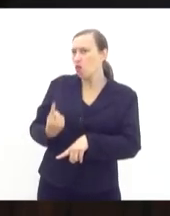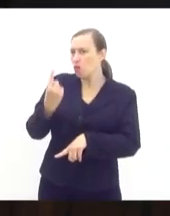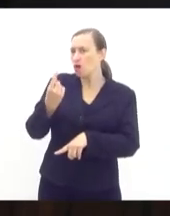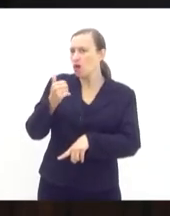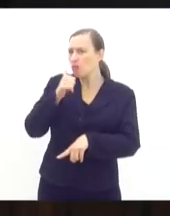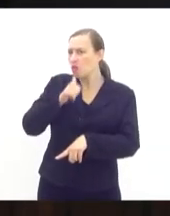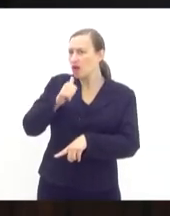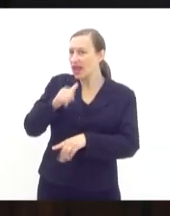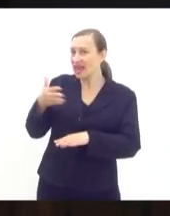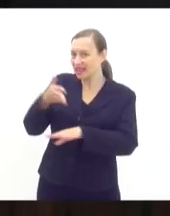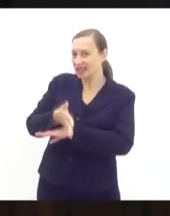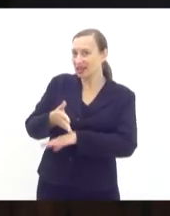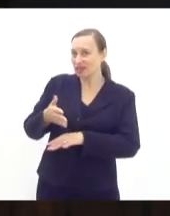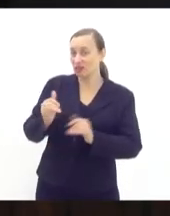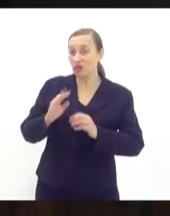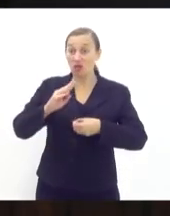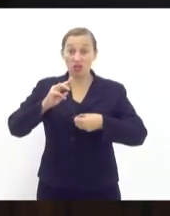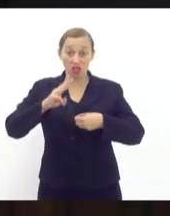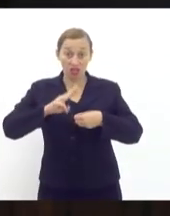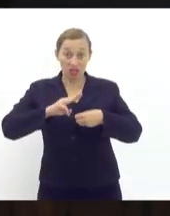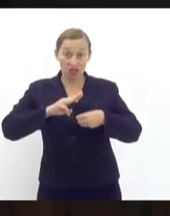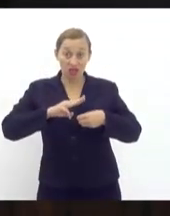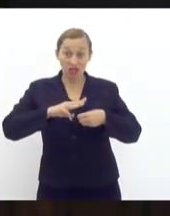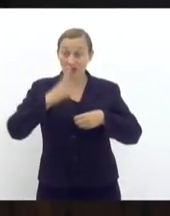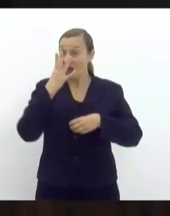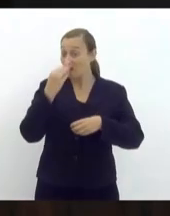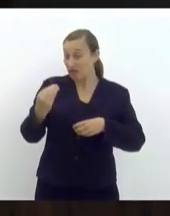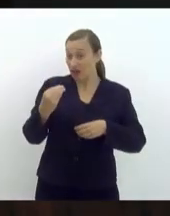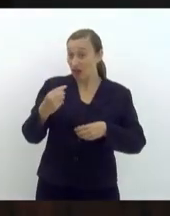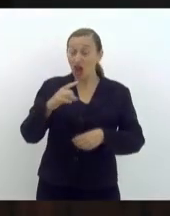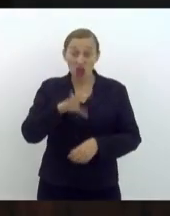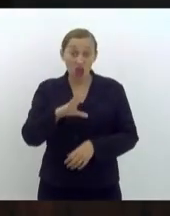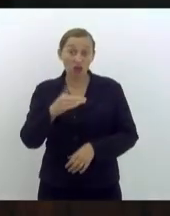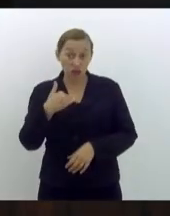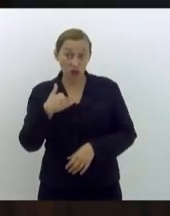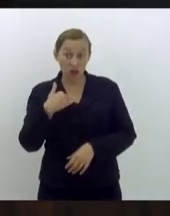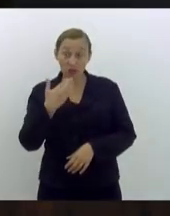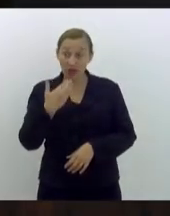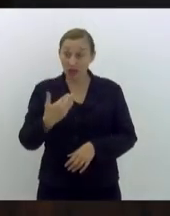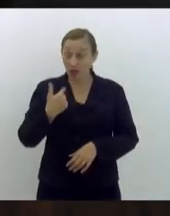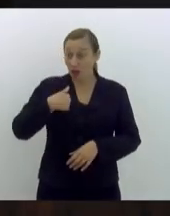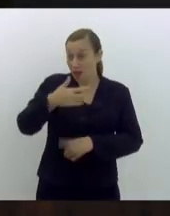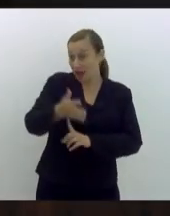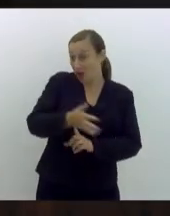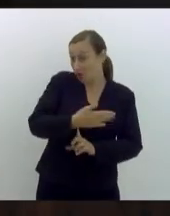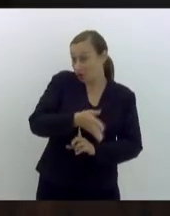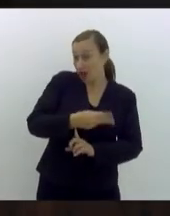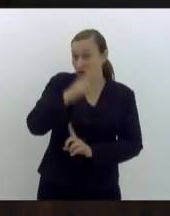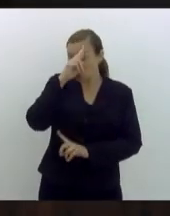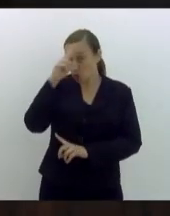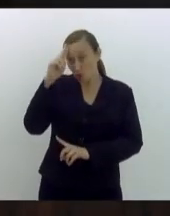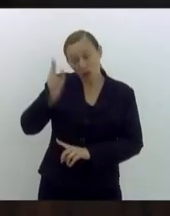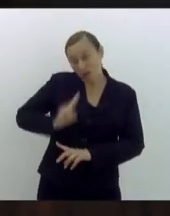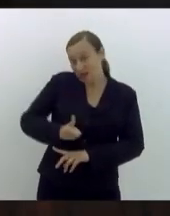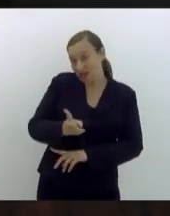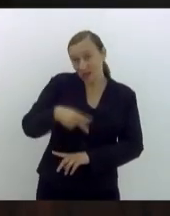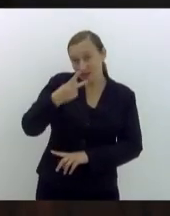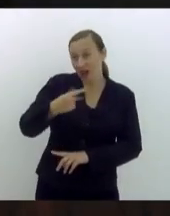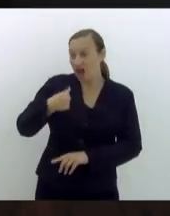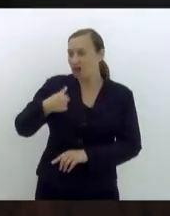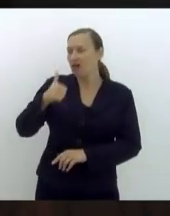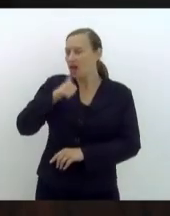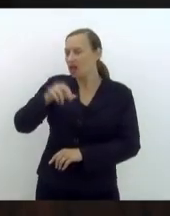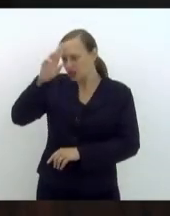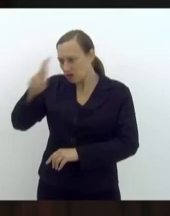pediu para acompanhar a comitiva Eu só fui ali porque eu ia pegar meu meu táxi meu Uber como eu sempre faço não a senhora tem que ir